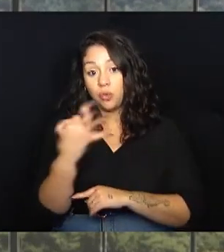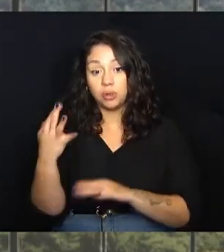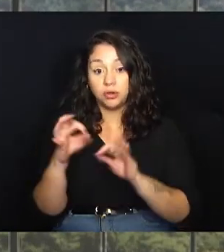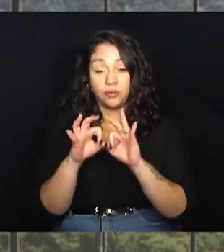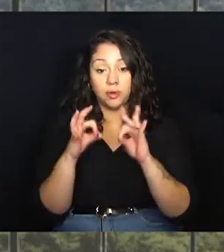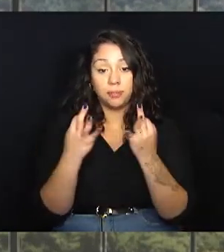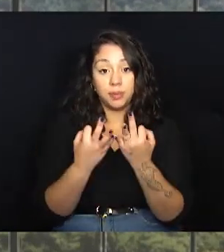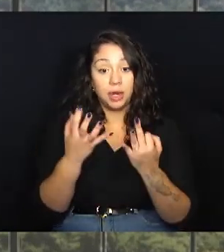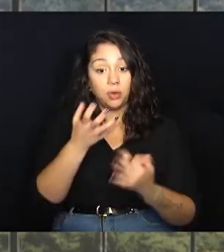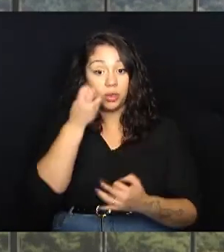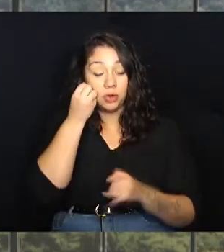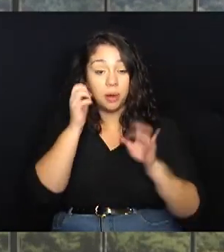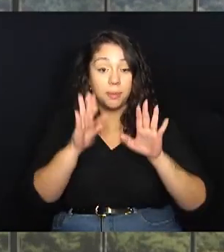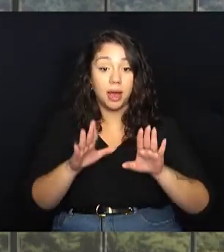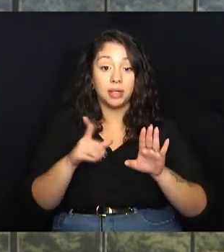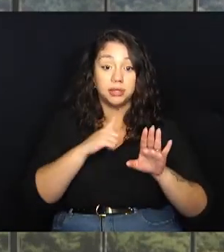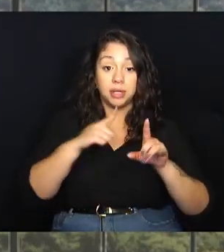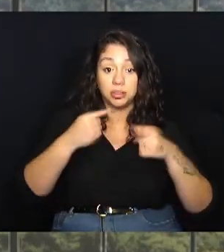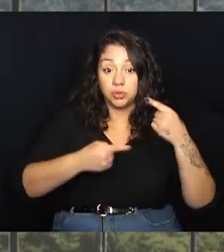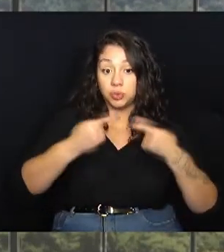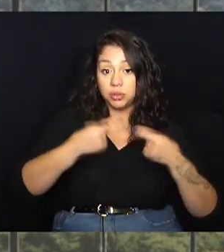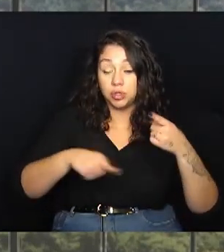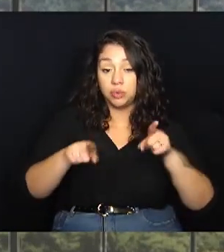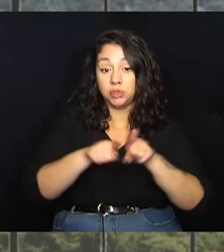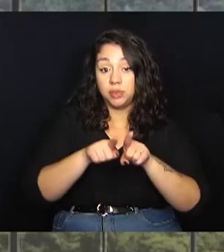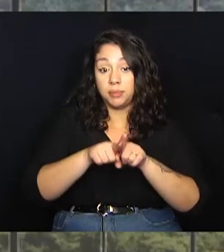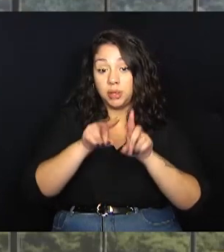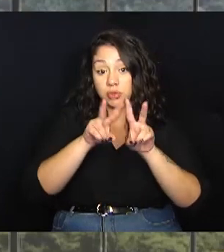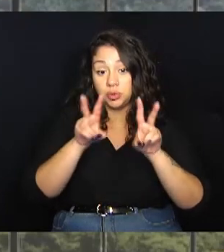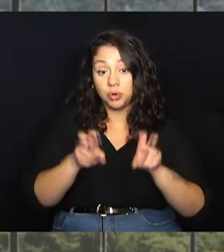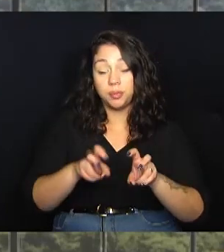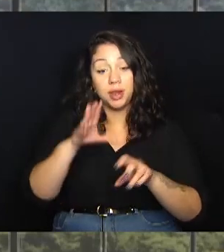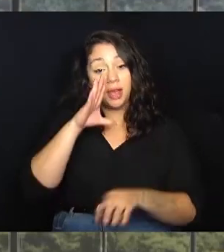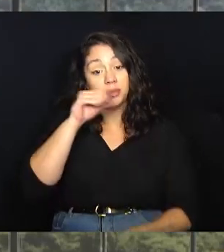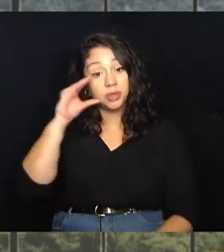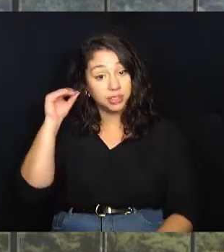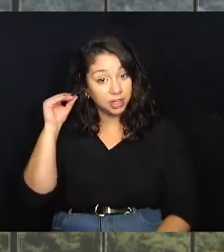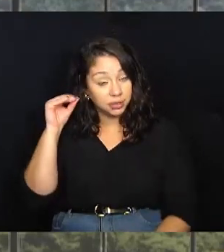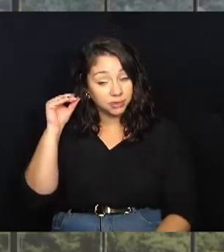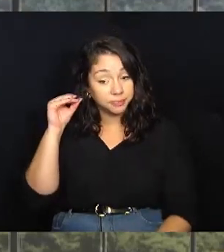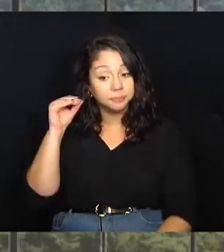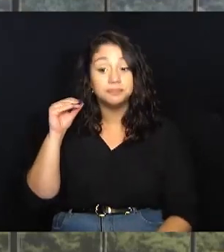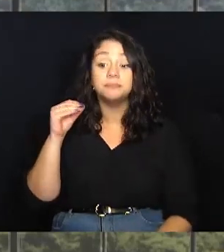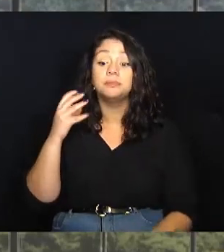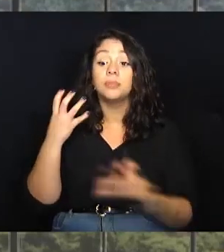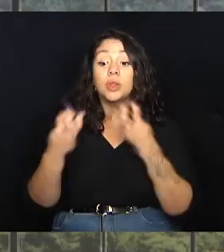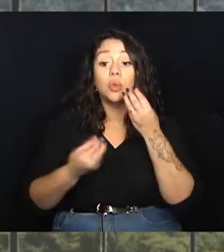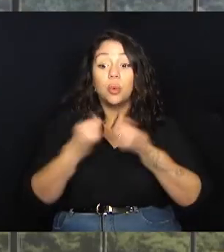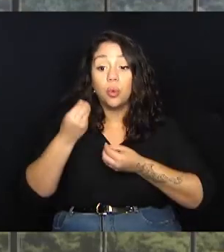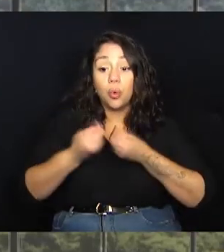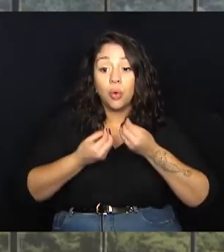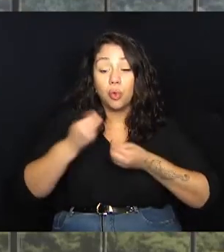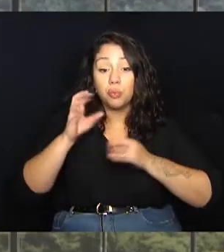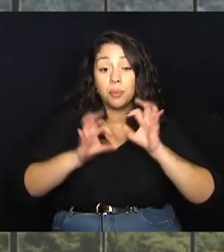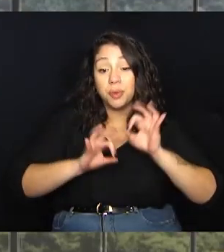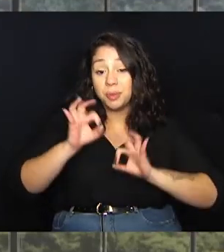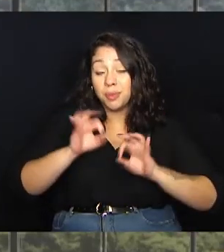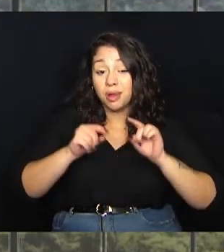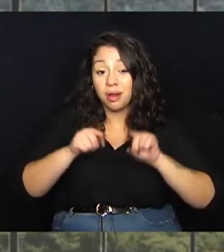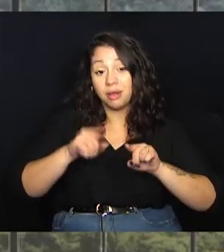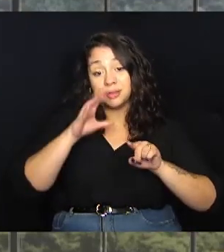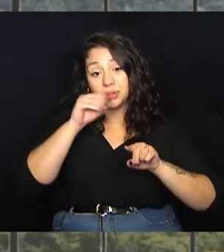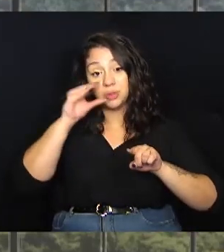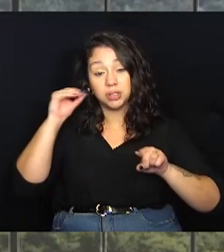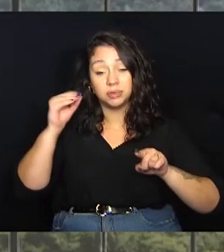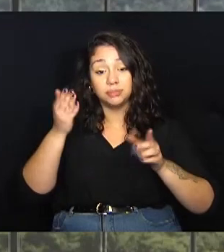acolhedoras, mas também existe uma discussão muito importante quando se fala dos adolescentes. Como preparar esse adolescente